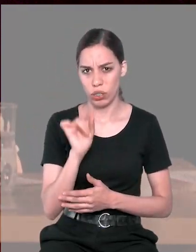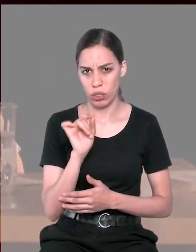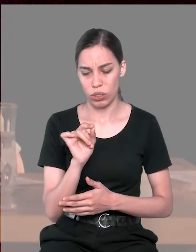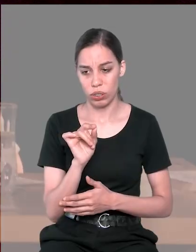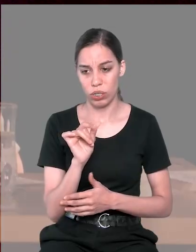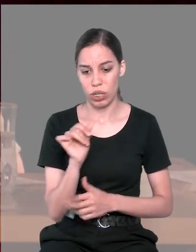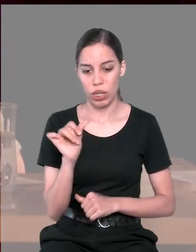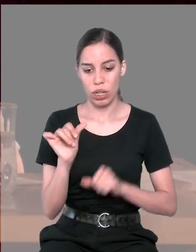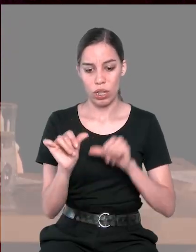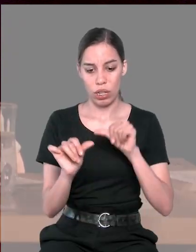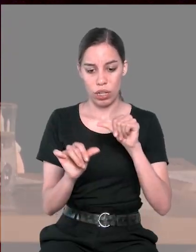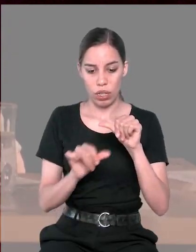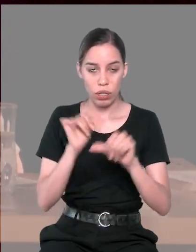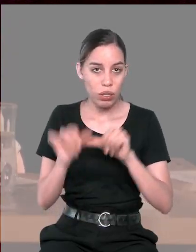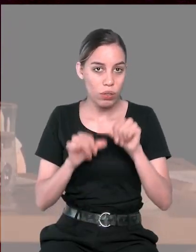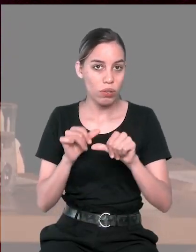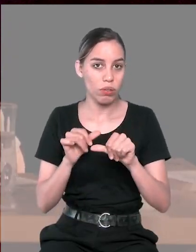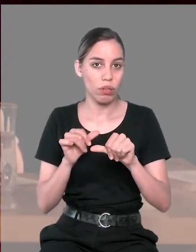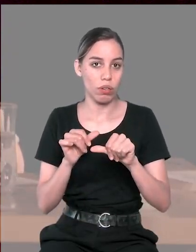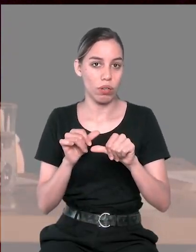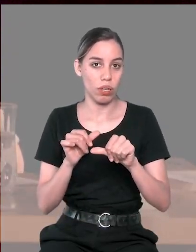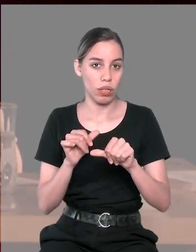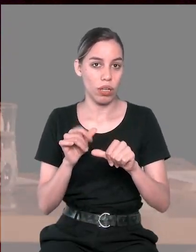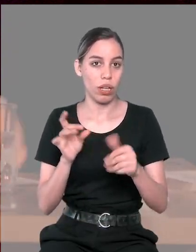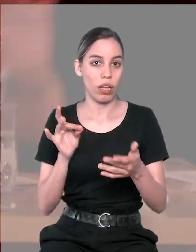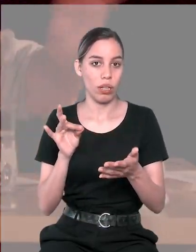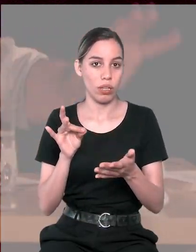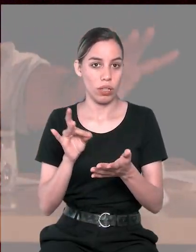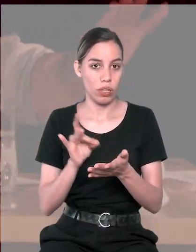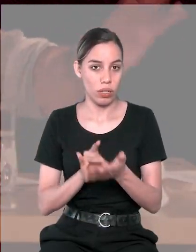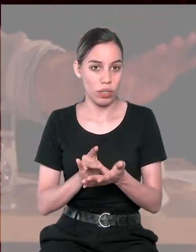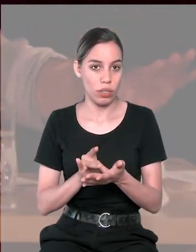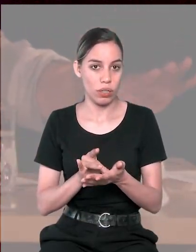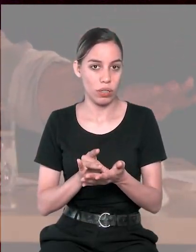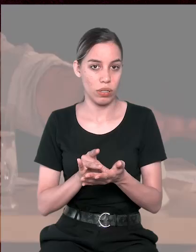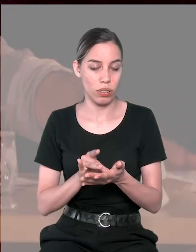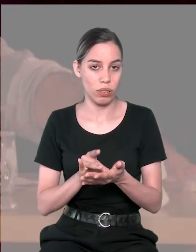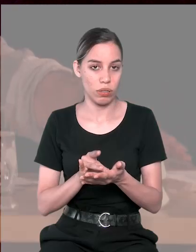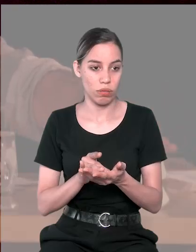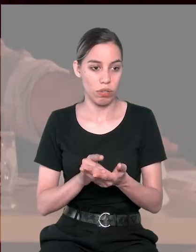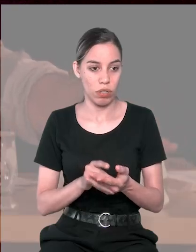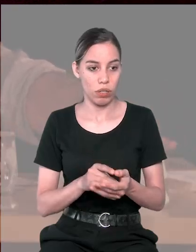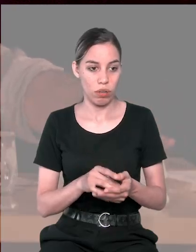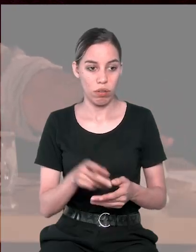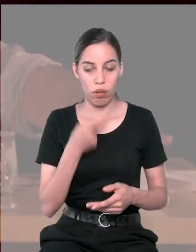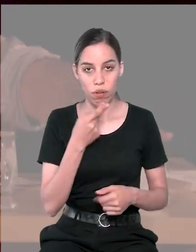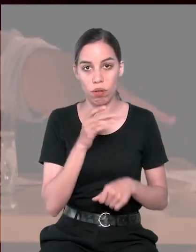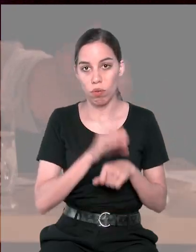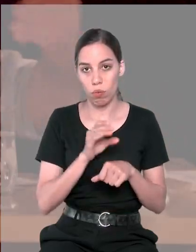a transformação dessa transformação em um curso é isso que dá no curso de